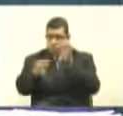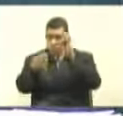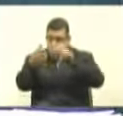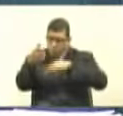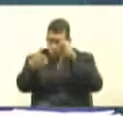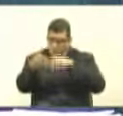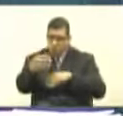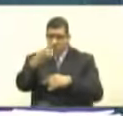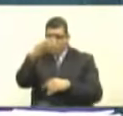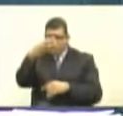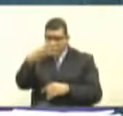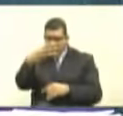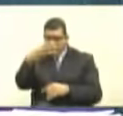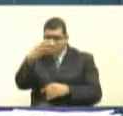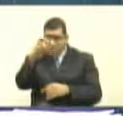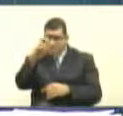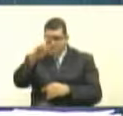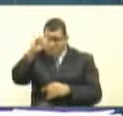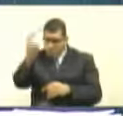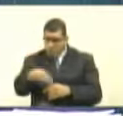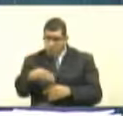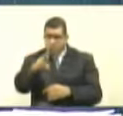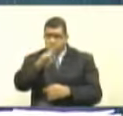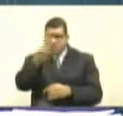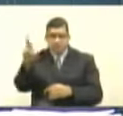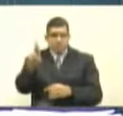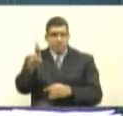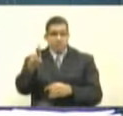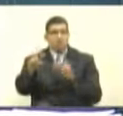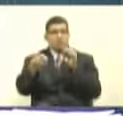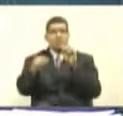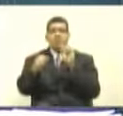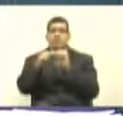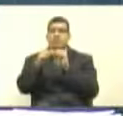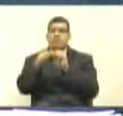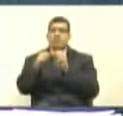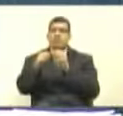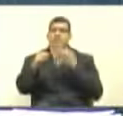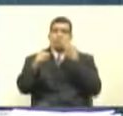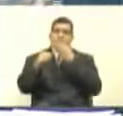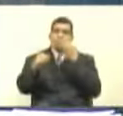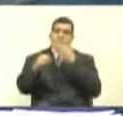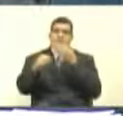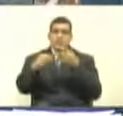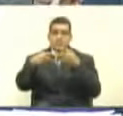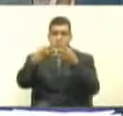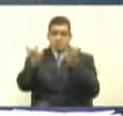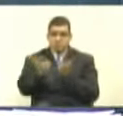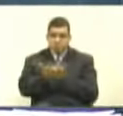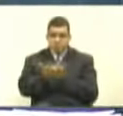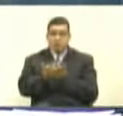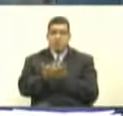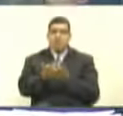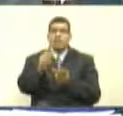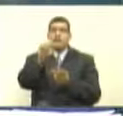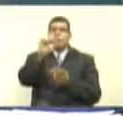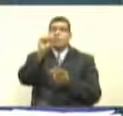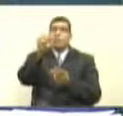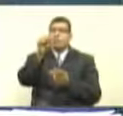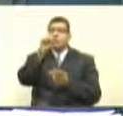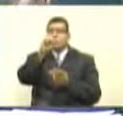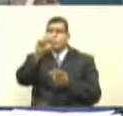reais. Mas falta a cereja do bolo, deputado Luiz Castro. Entre os 8 aposentados